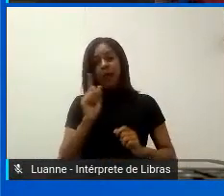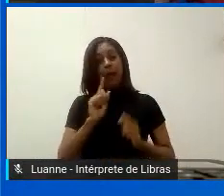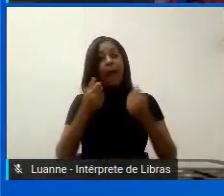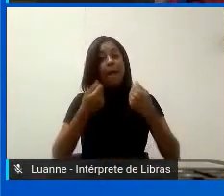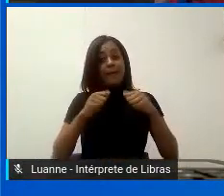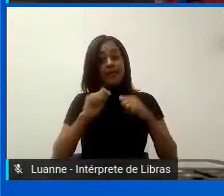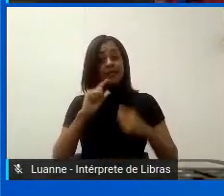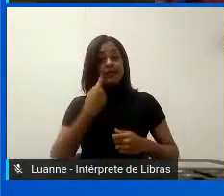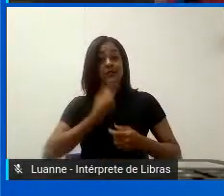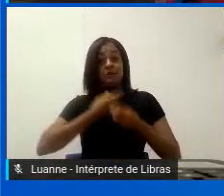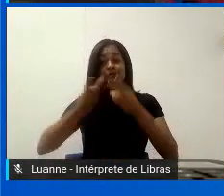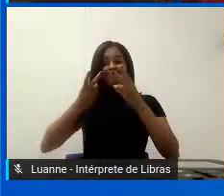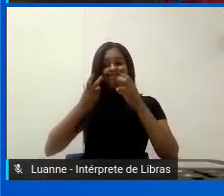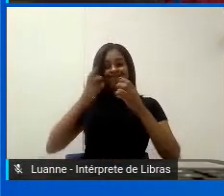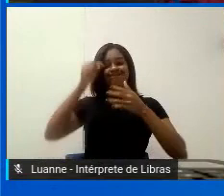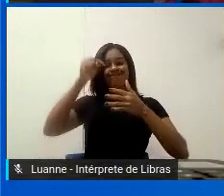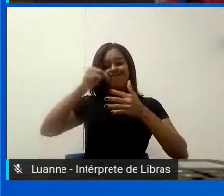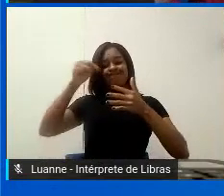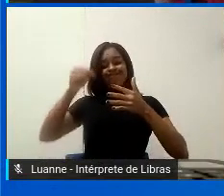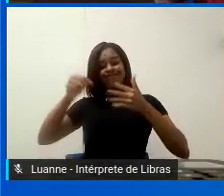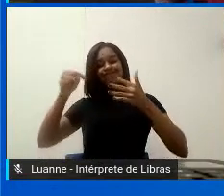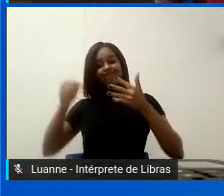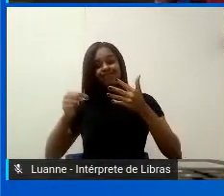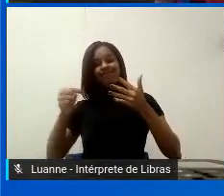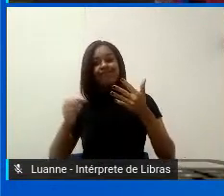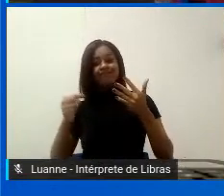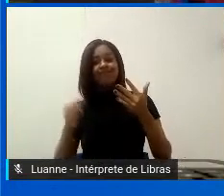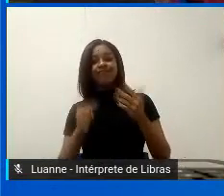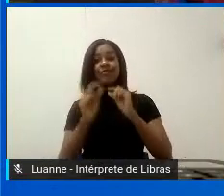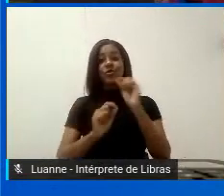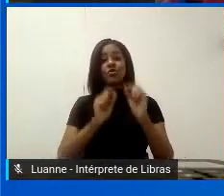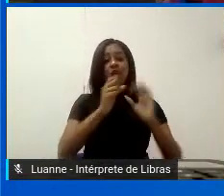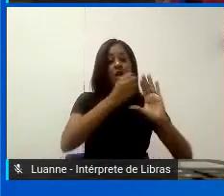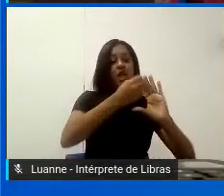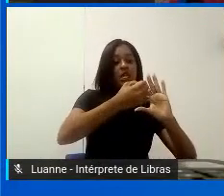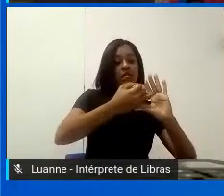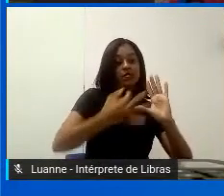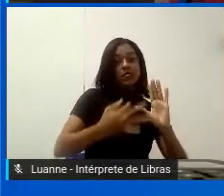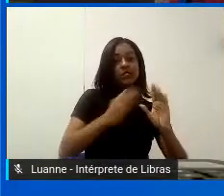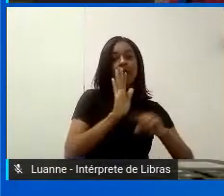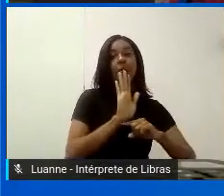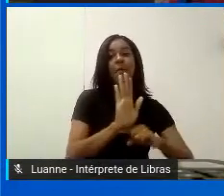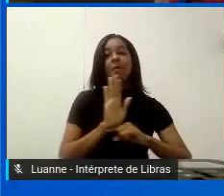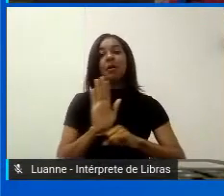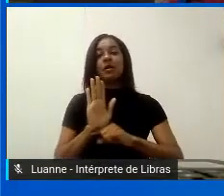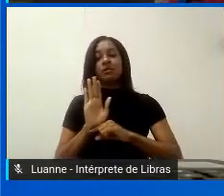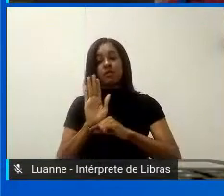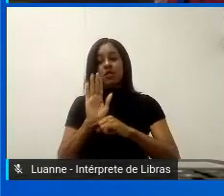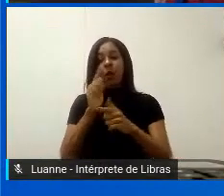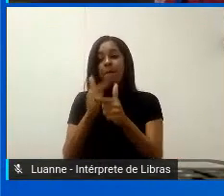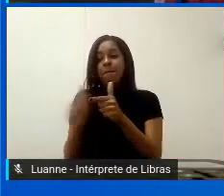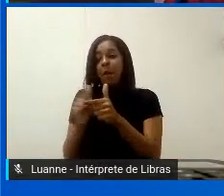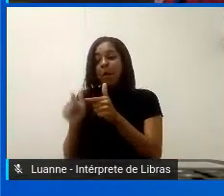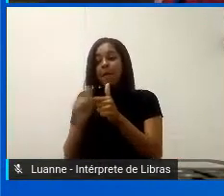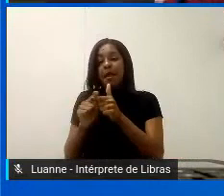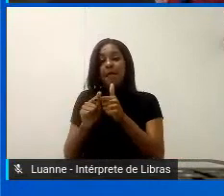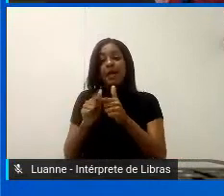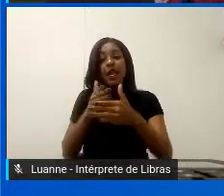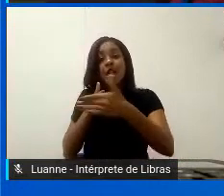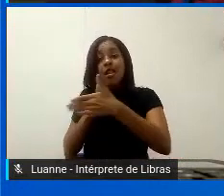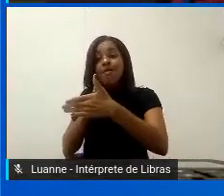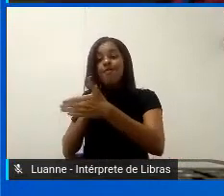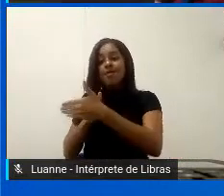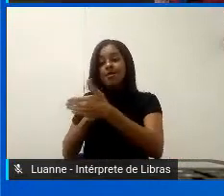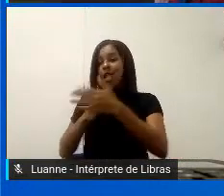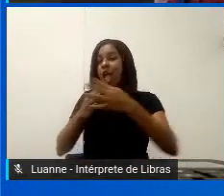esses aspectos contemplando suas características contribuições problemas limites e tudo